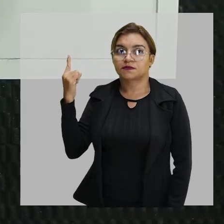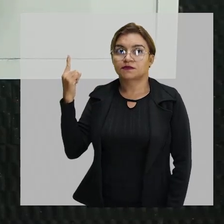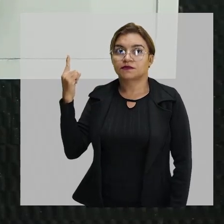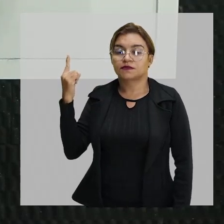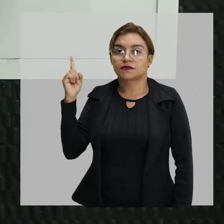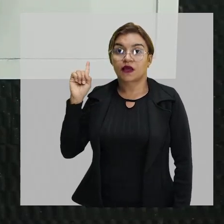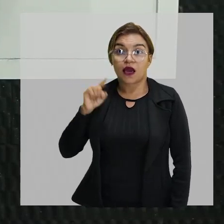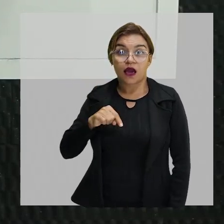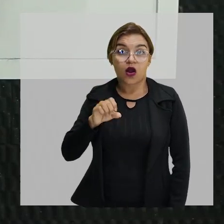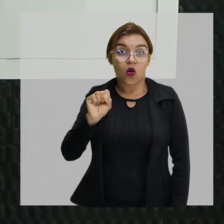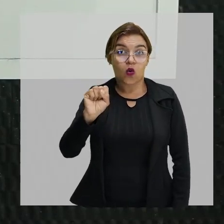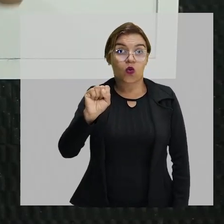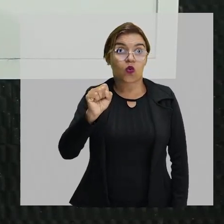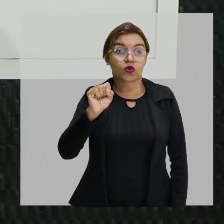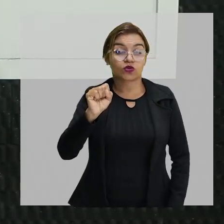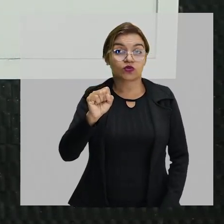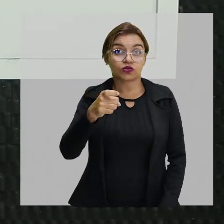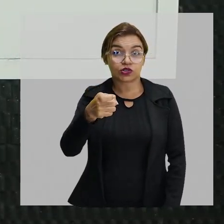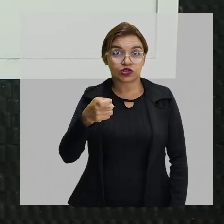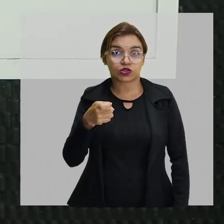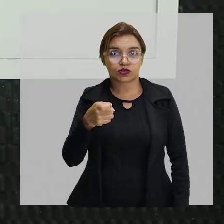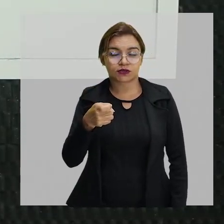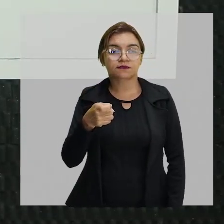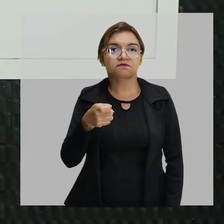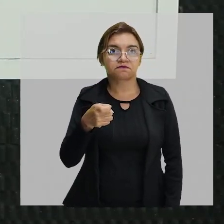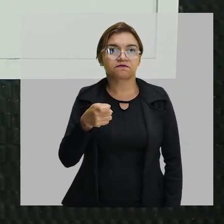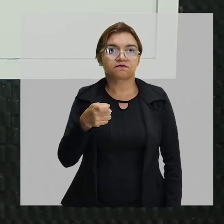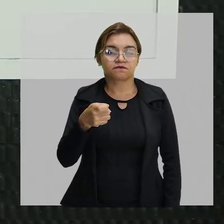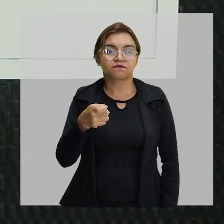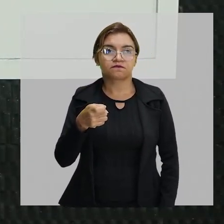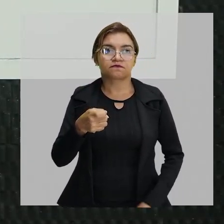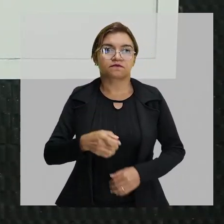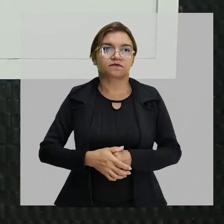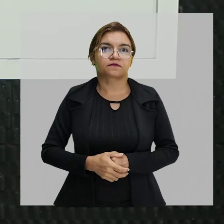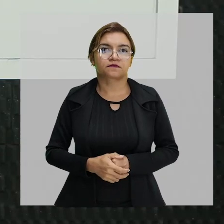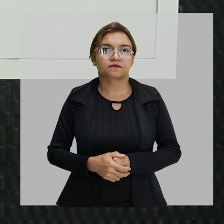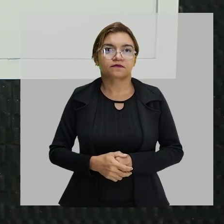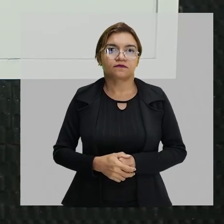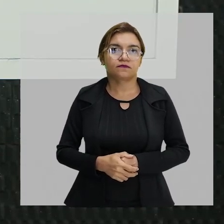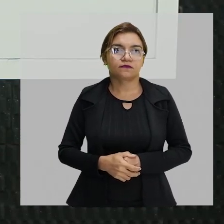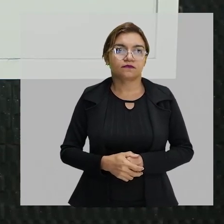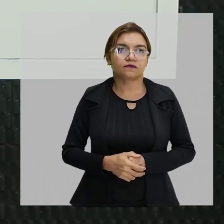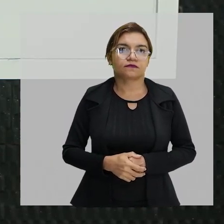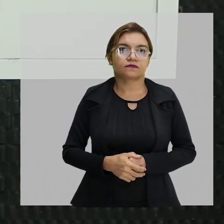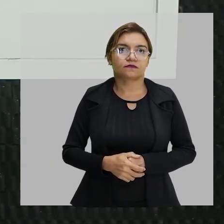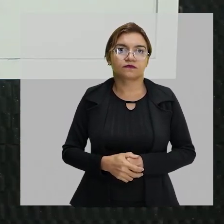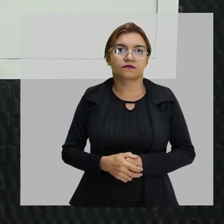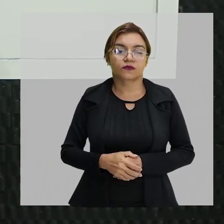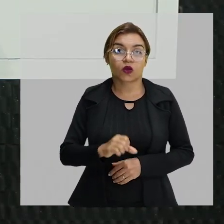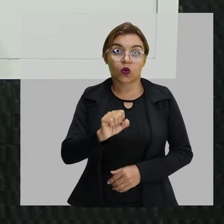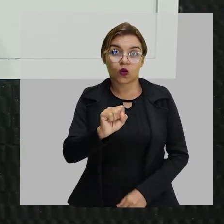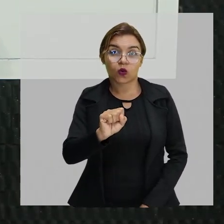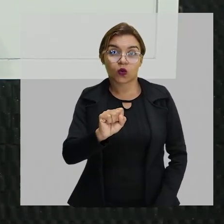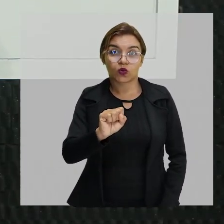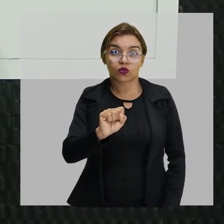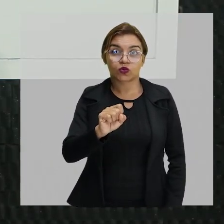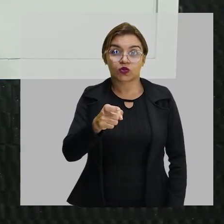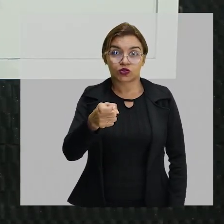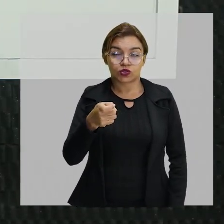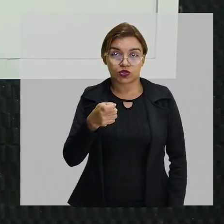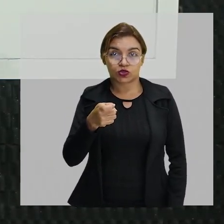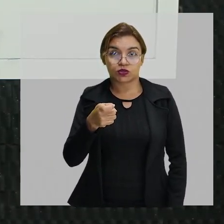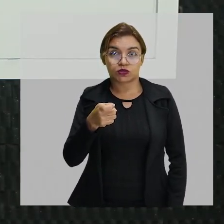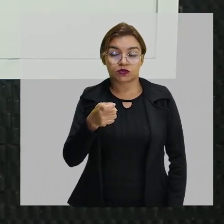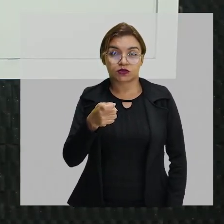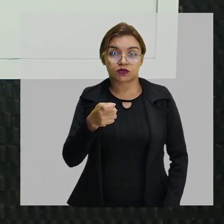vale 8x. Né? Ele vale 8x. Você pegar 8x e dividir por